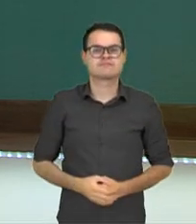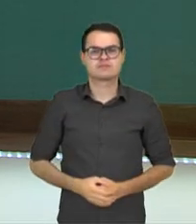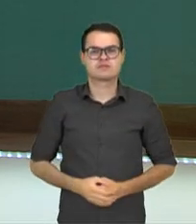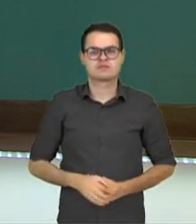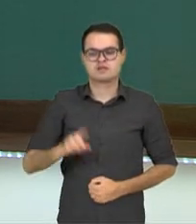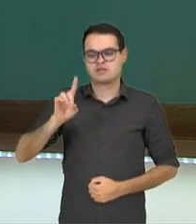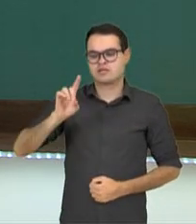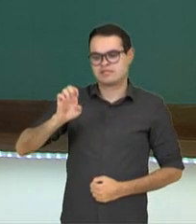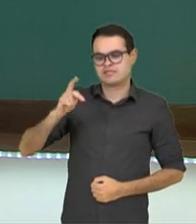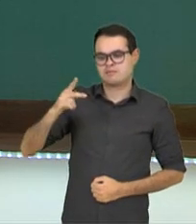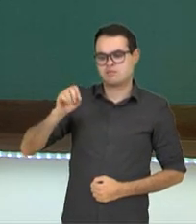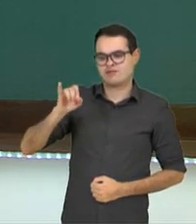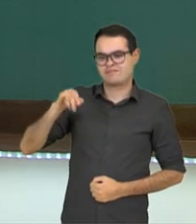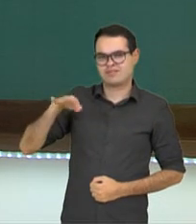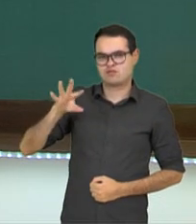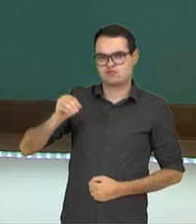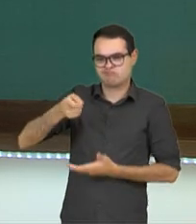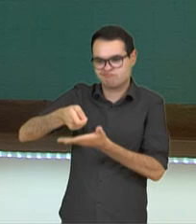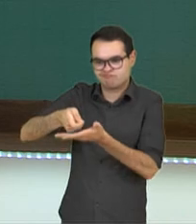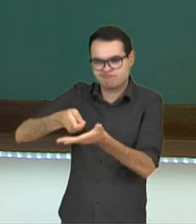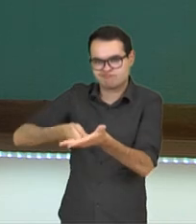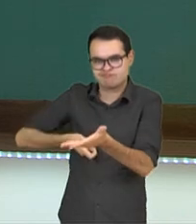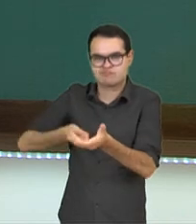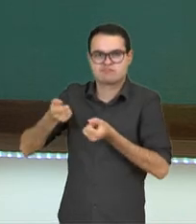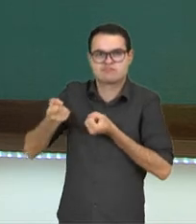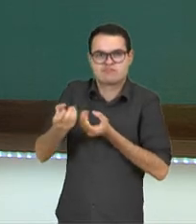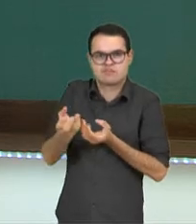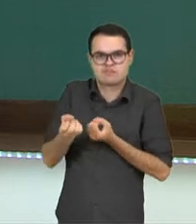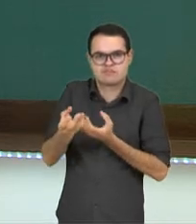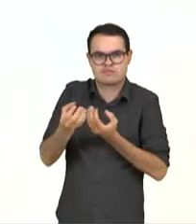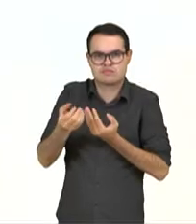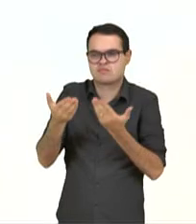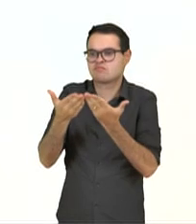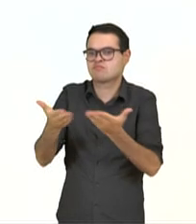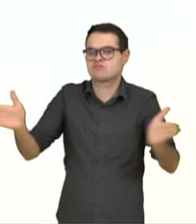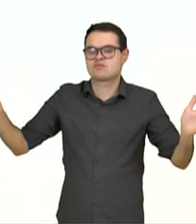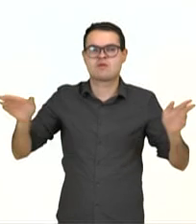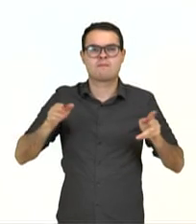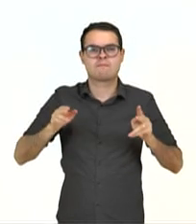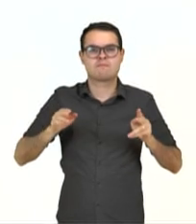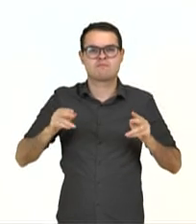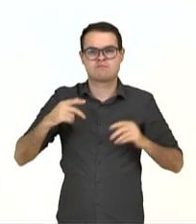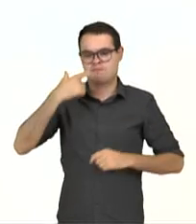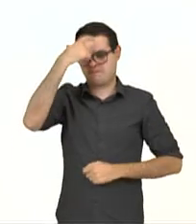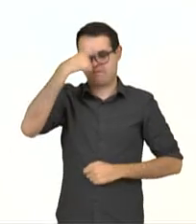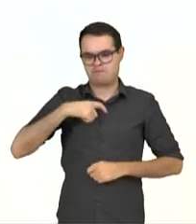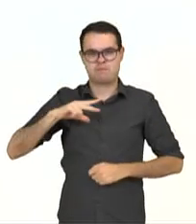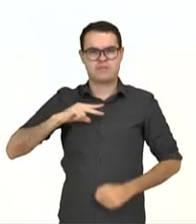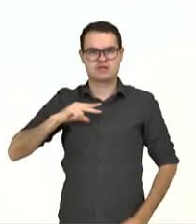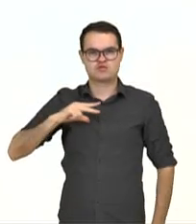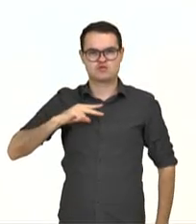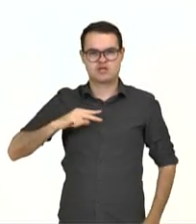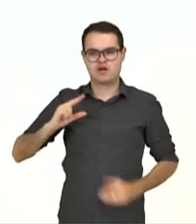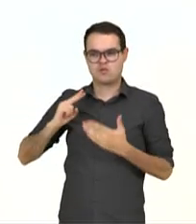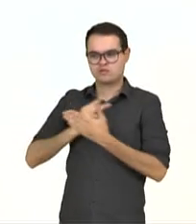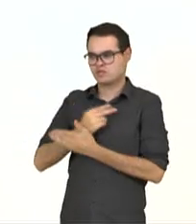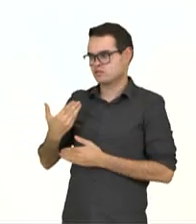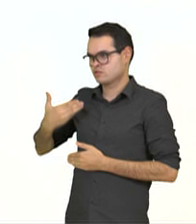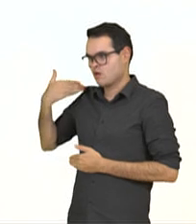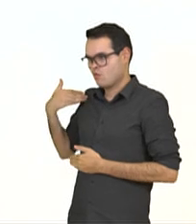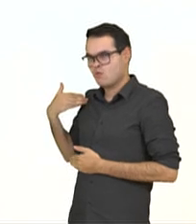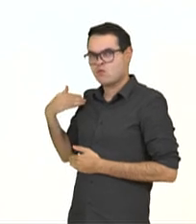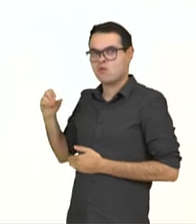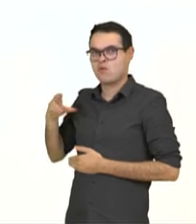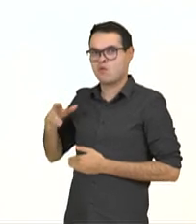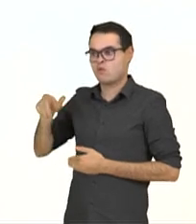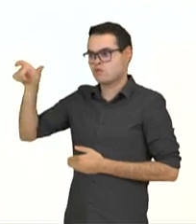Depoimento, gente, é uma declaração que se faz publicamente sobre algo pessoal, né? Que já aconteceu ou para